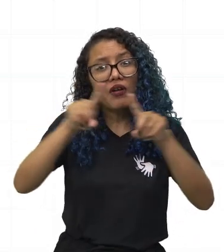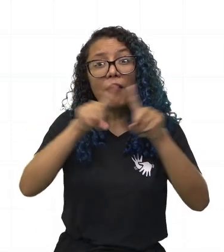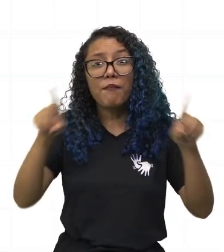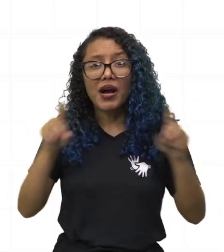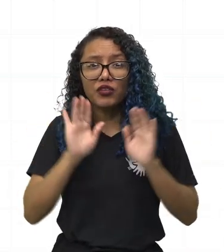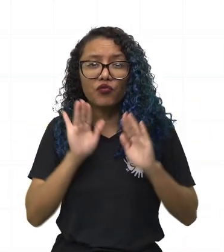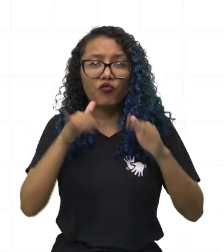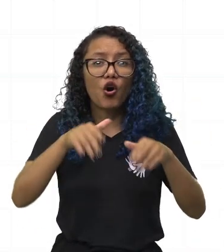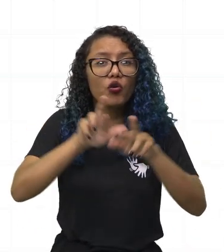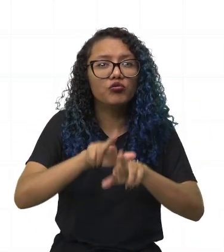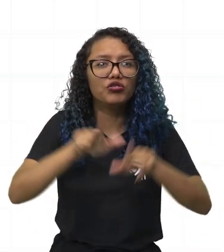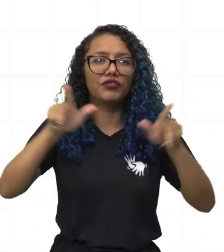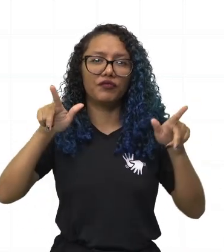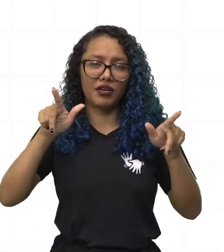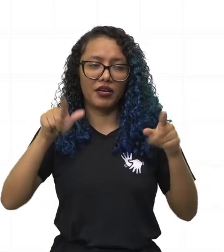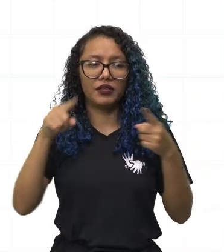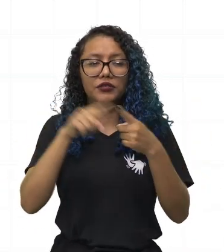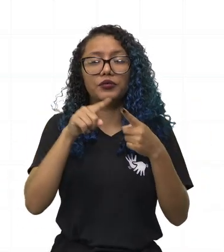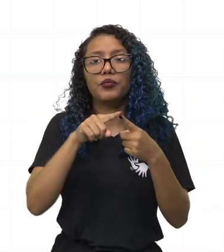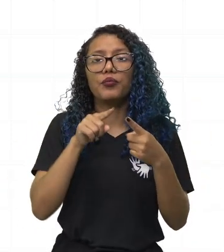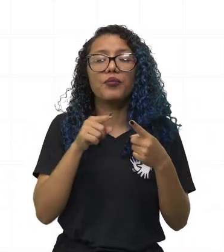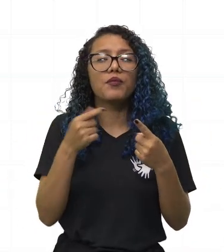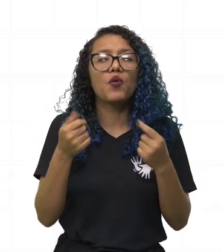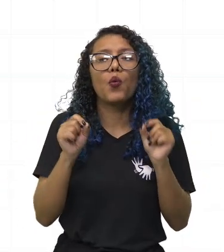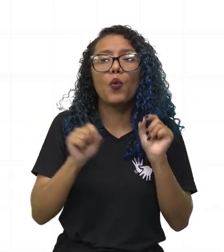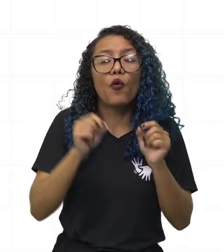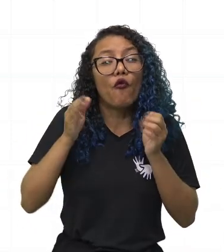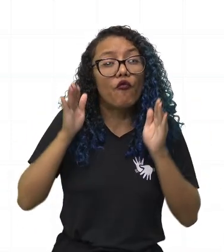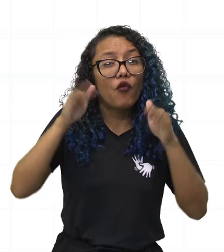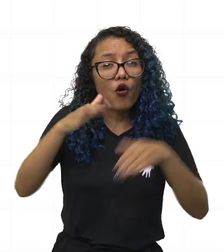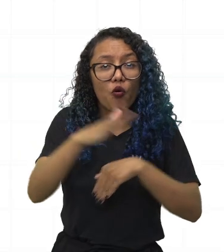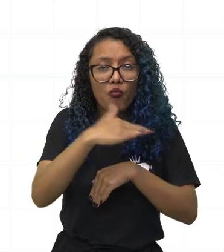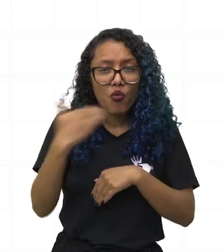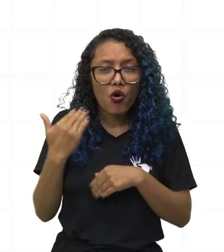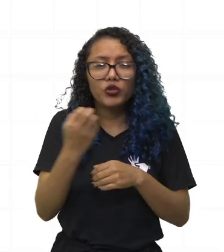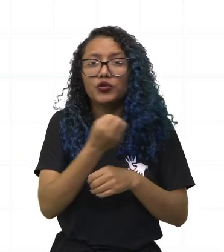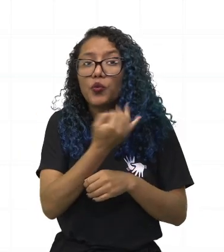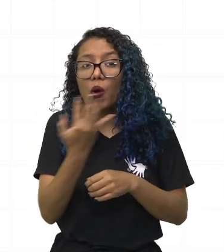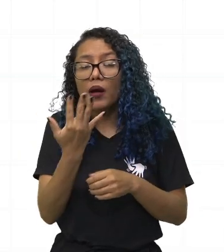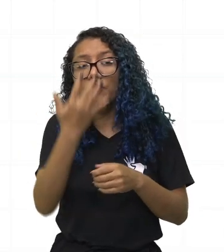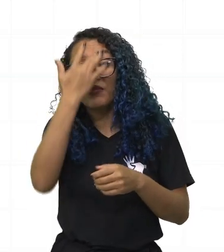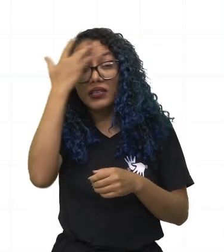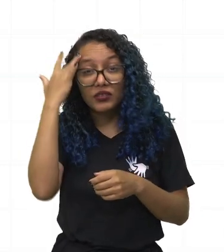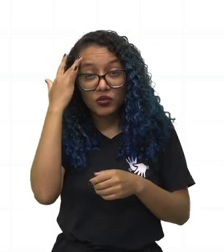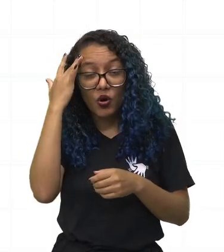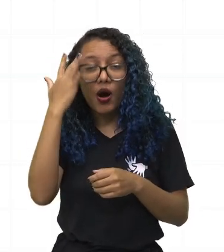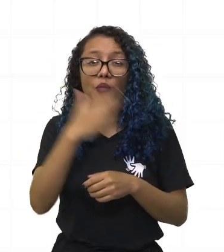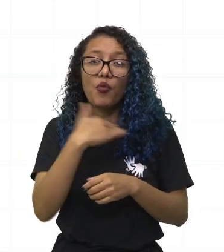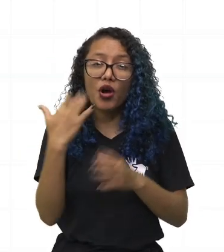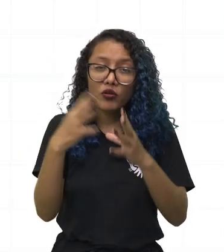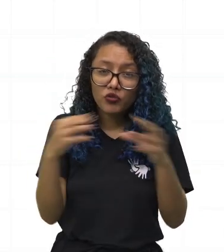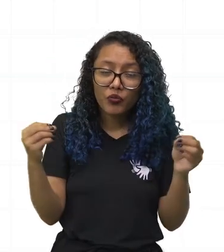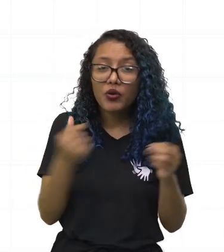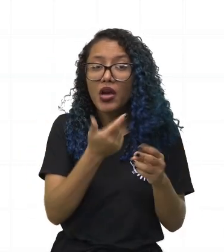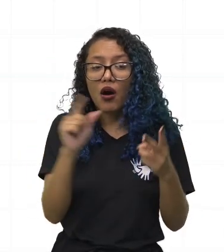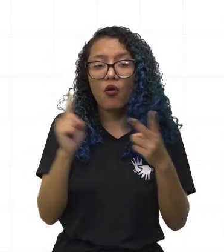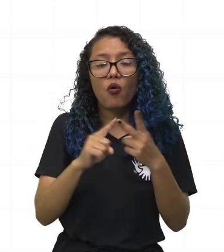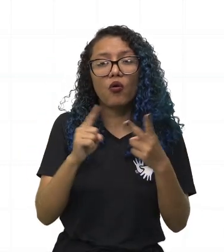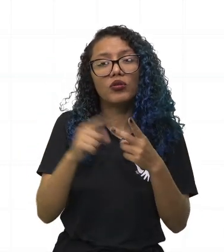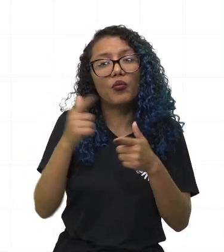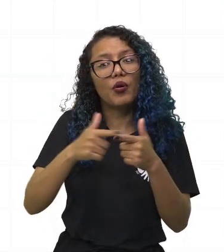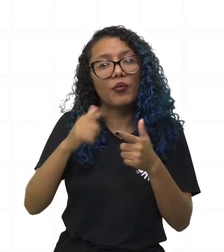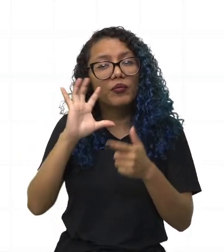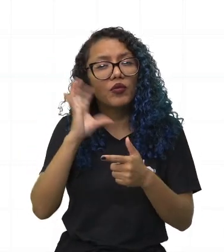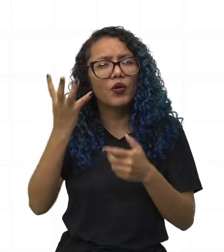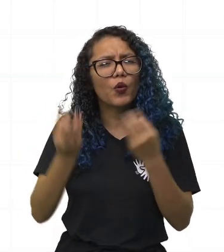primeira focou a questão das mortes e de quantos desapareceram, e a segunda focou na questão da solução, de como